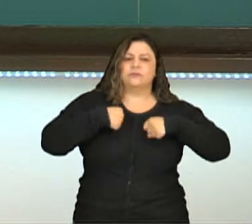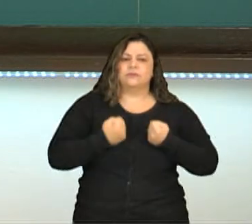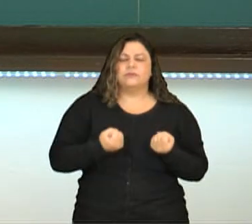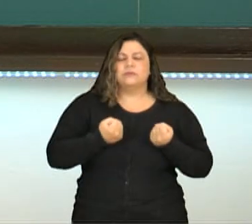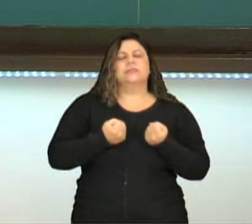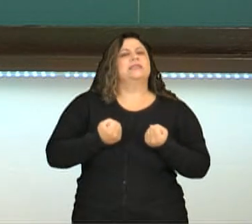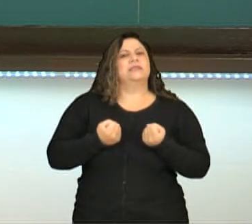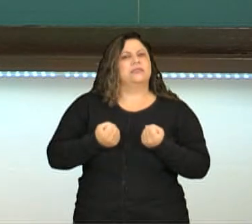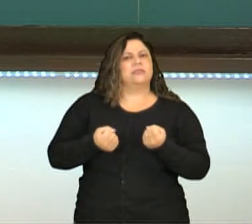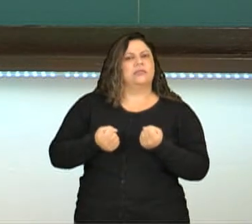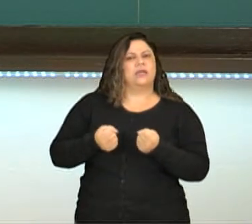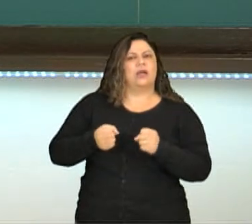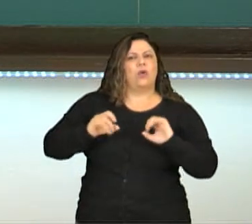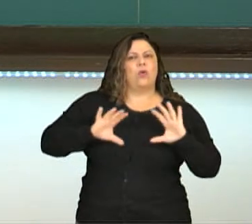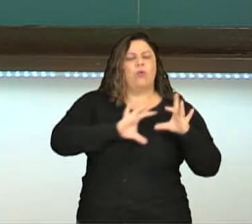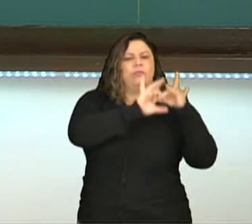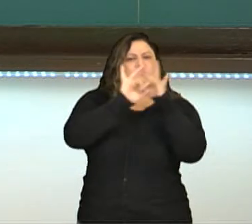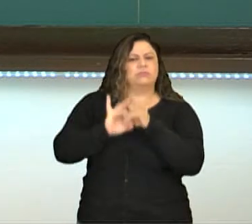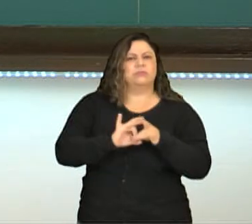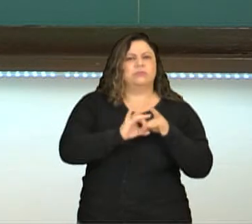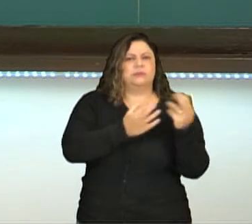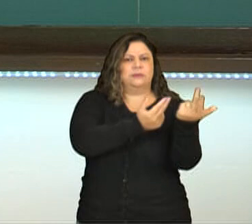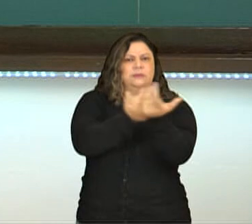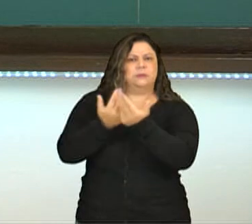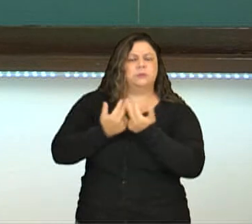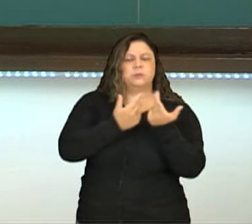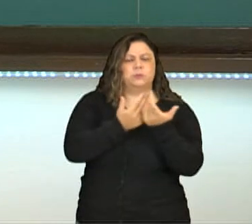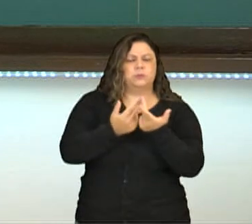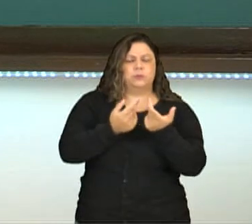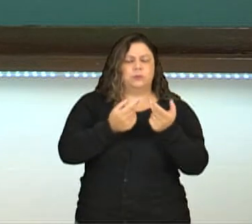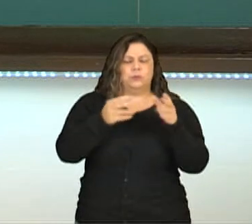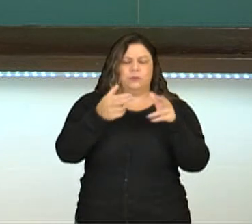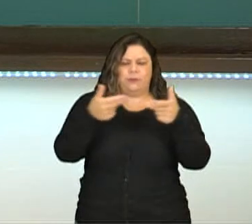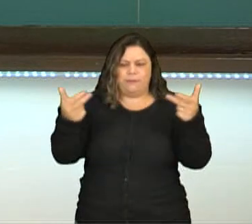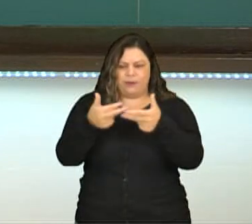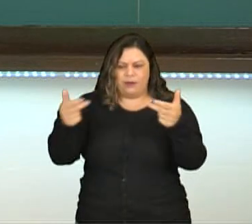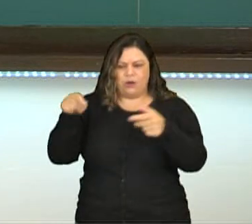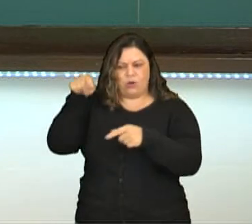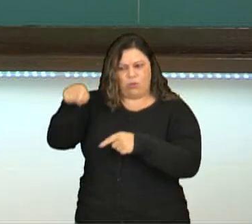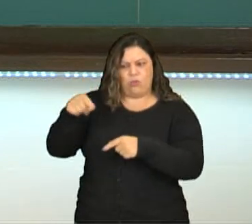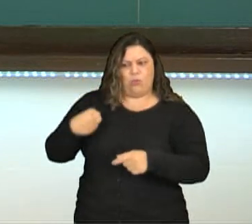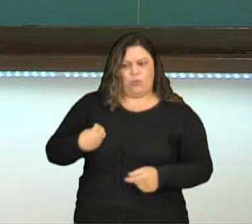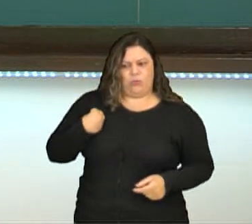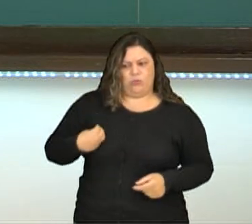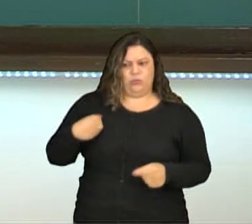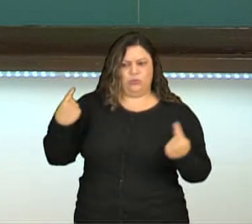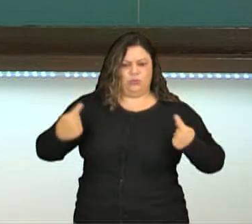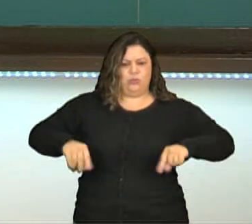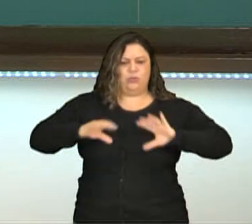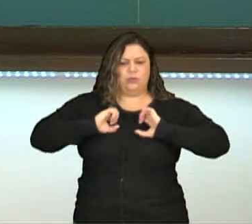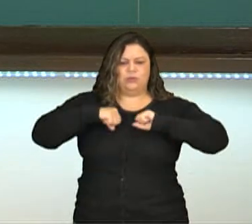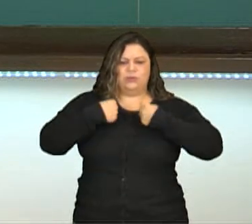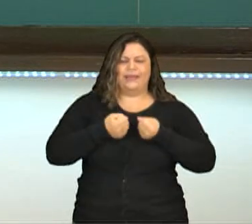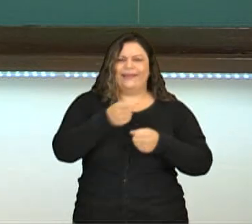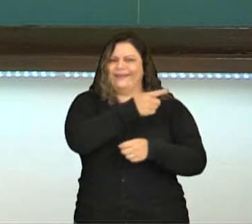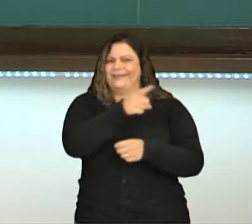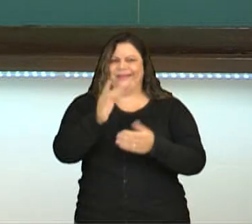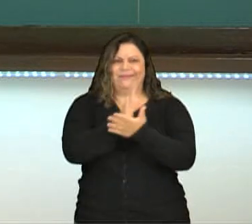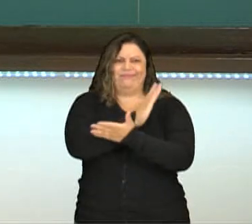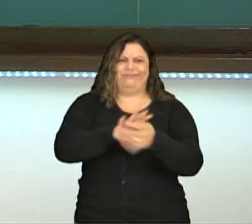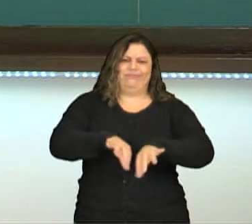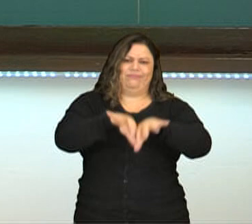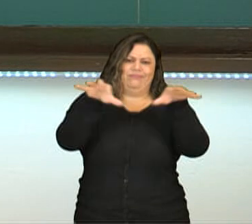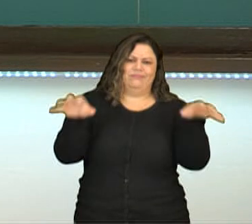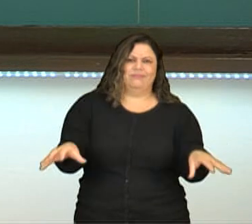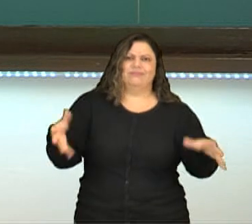do universal ou universal está presente na coisa somente pela coisa que ela existe. Outros vão defender que não, é totalmente separado.